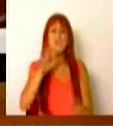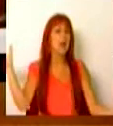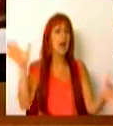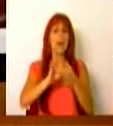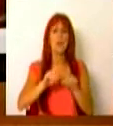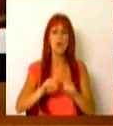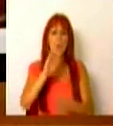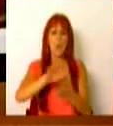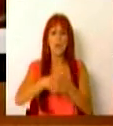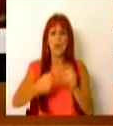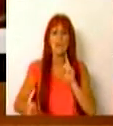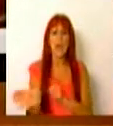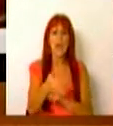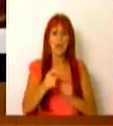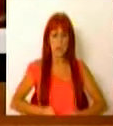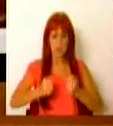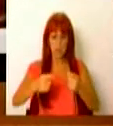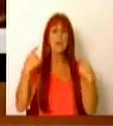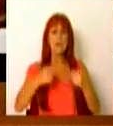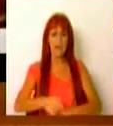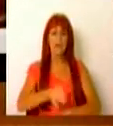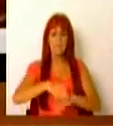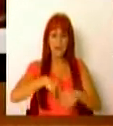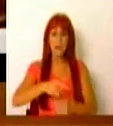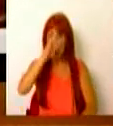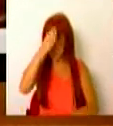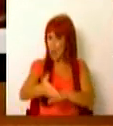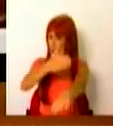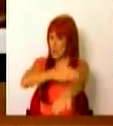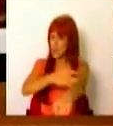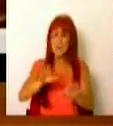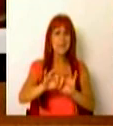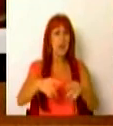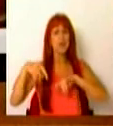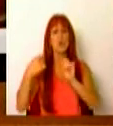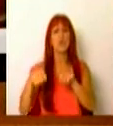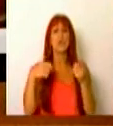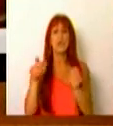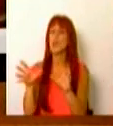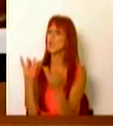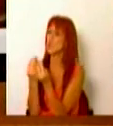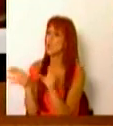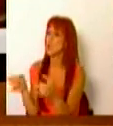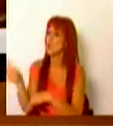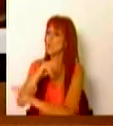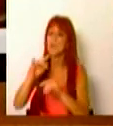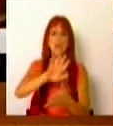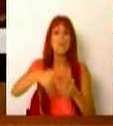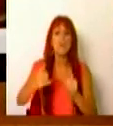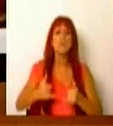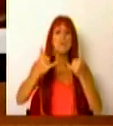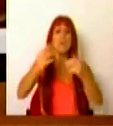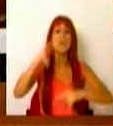relacionadas com o Programa Nacional de Investimentos têm de ser tomadas atempadamente enquanto se discute com a Comissão Europeia o próximo quadro